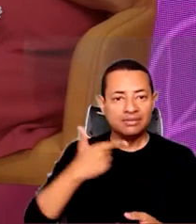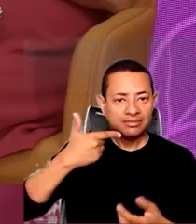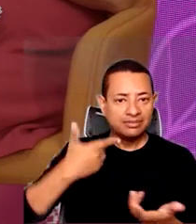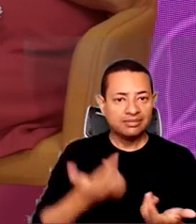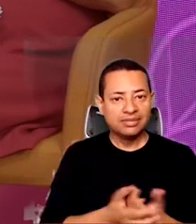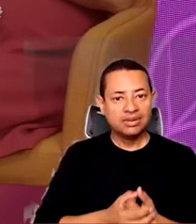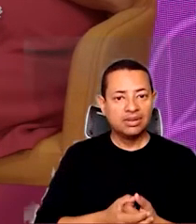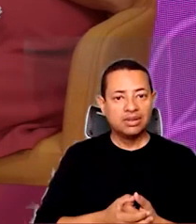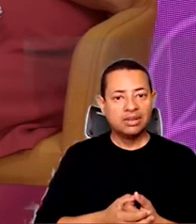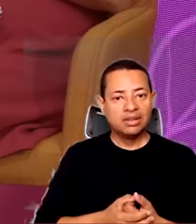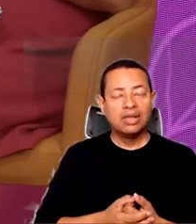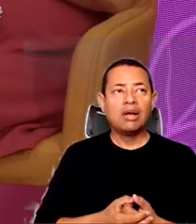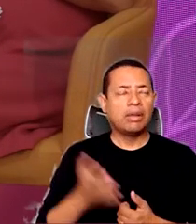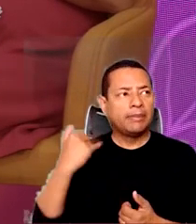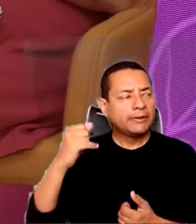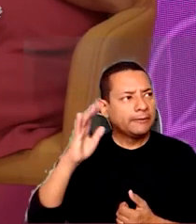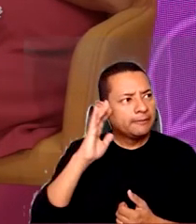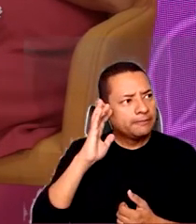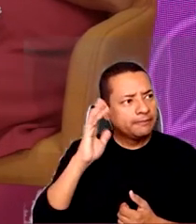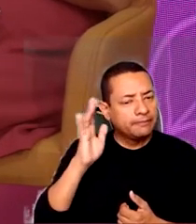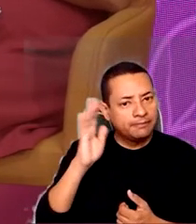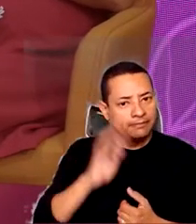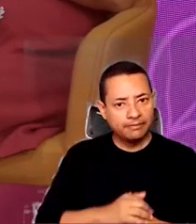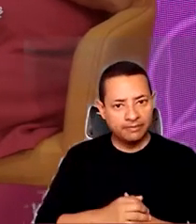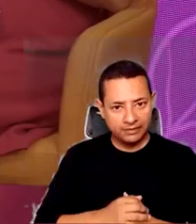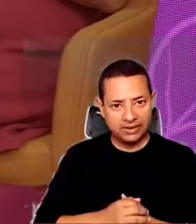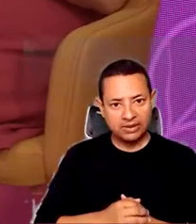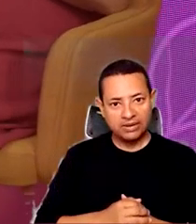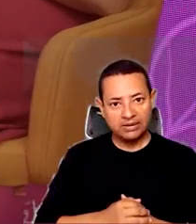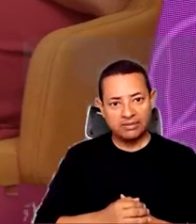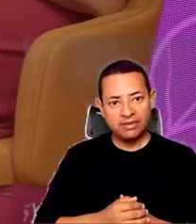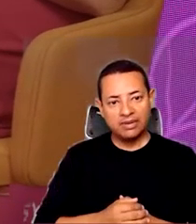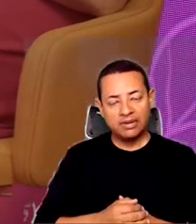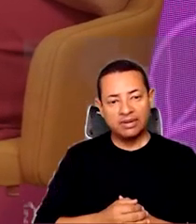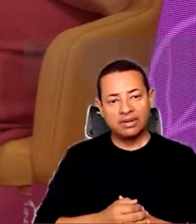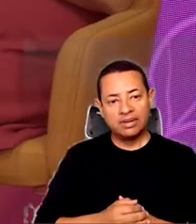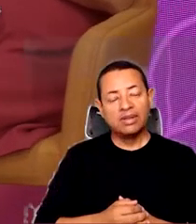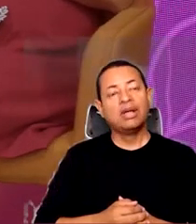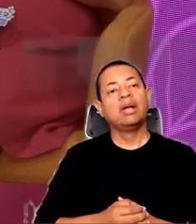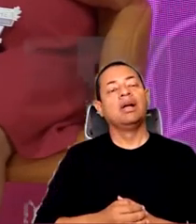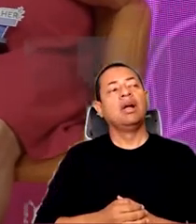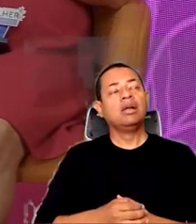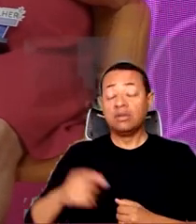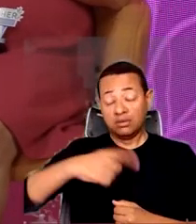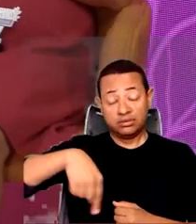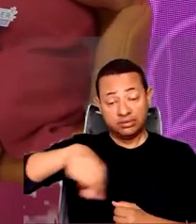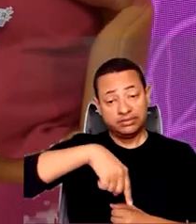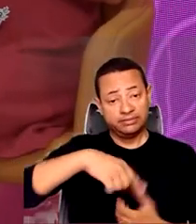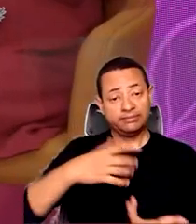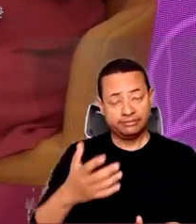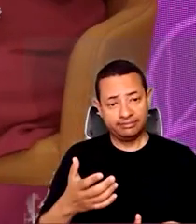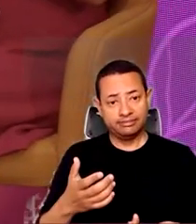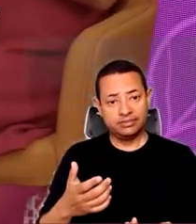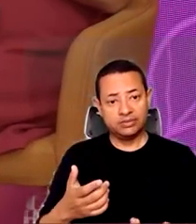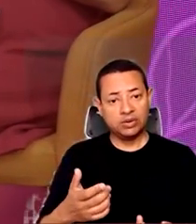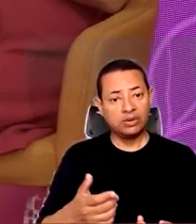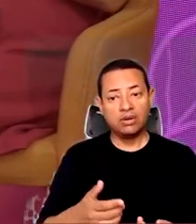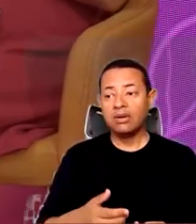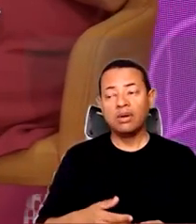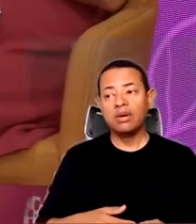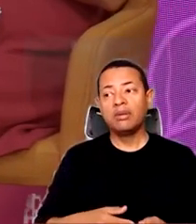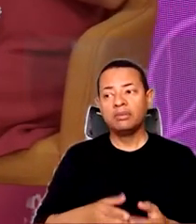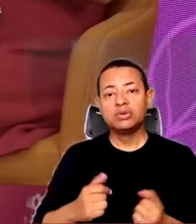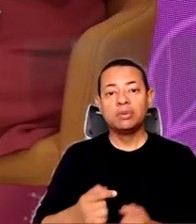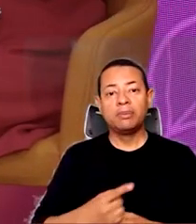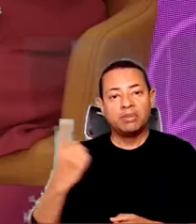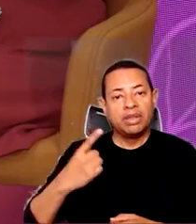dia desses eu tava até fazendo esse levantamento que eu tive que mandar não sei nem foi pro sebrai mas nós eu desde o primeiro